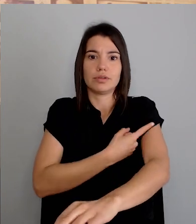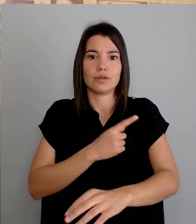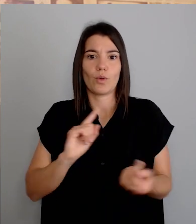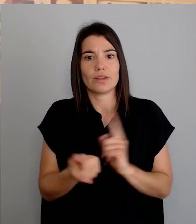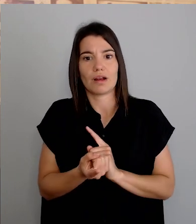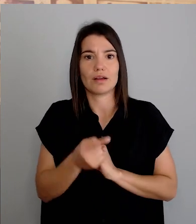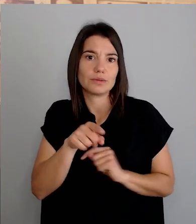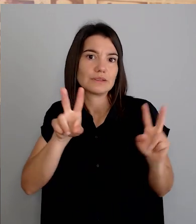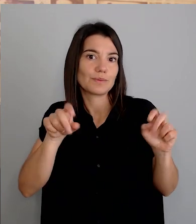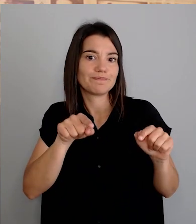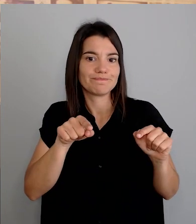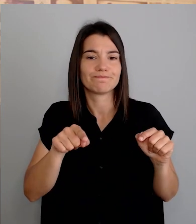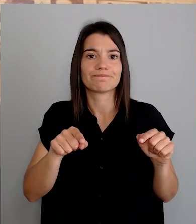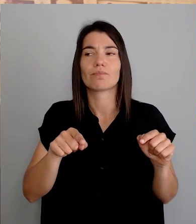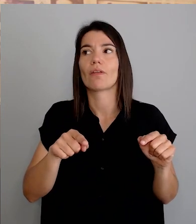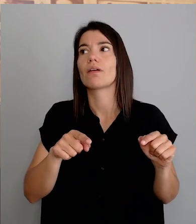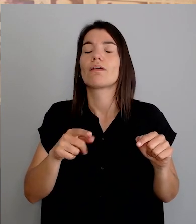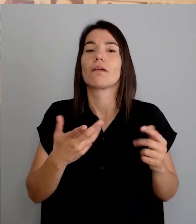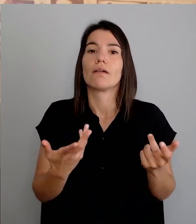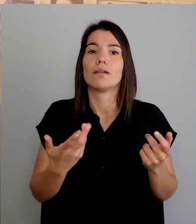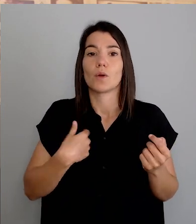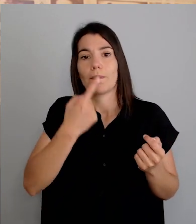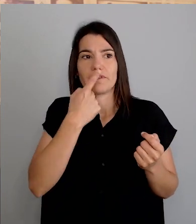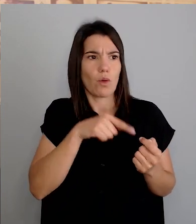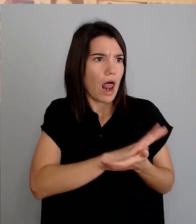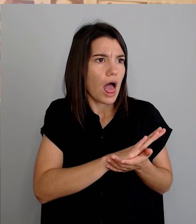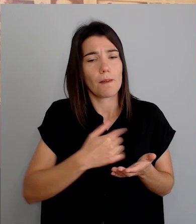extremo contrário dessas coisas. E,